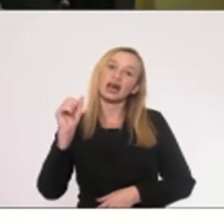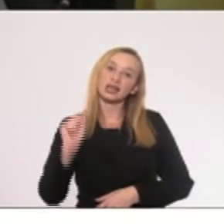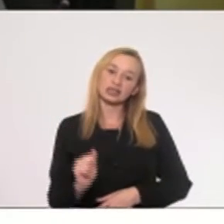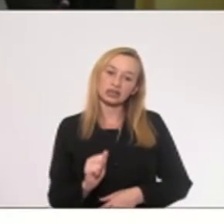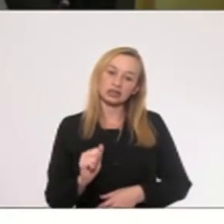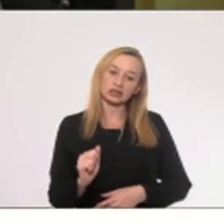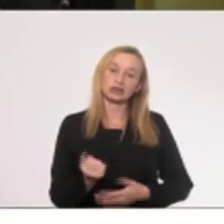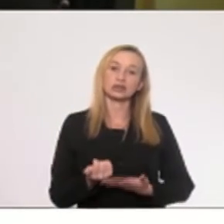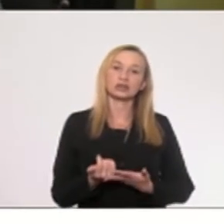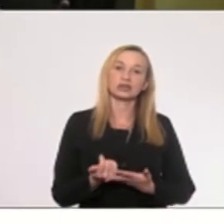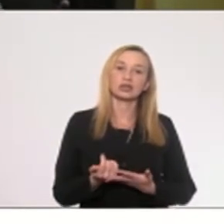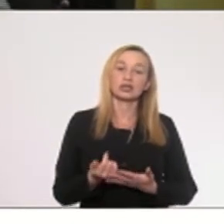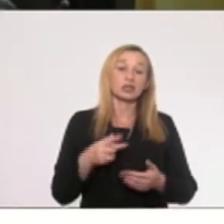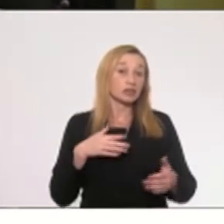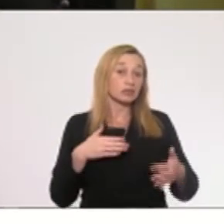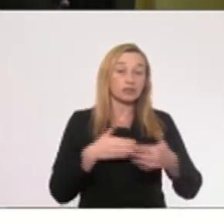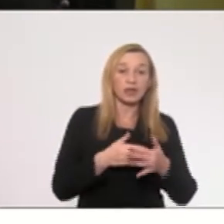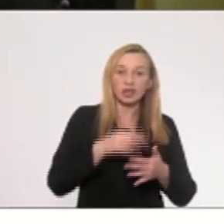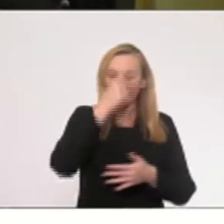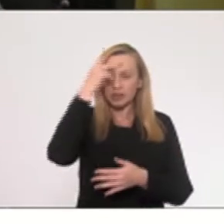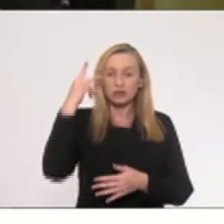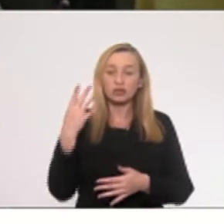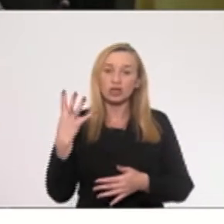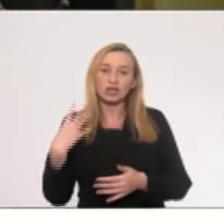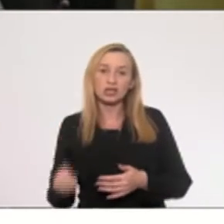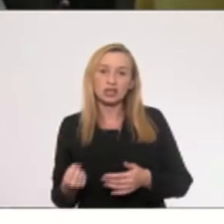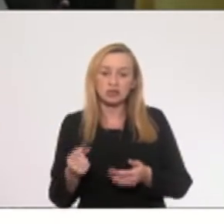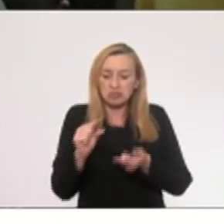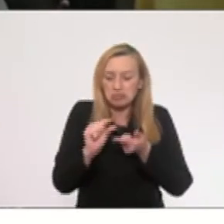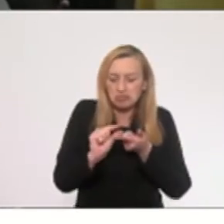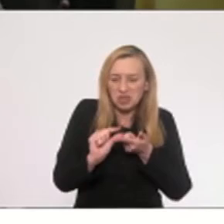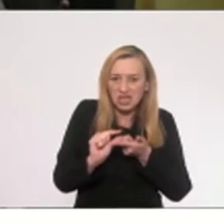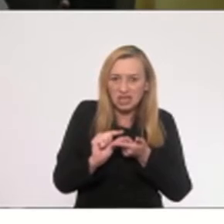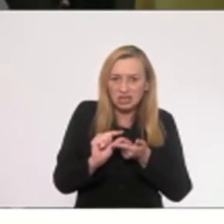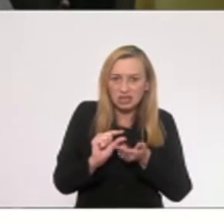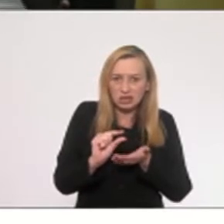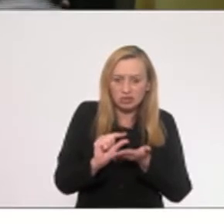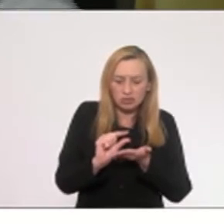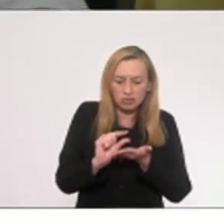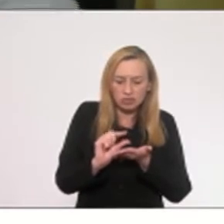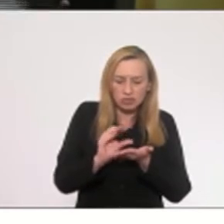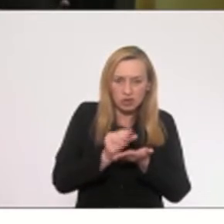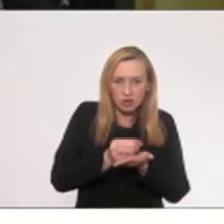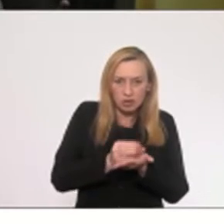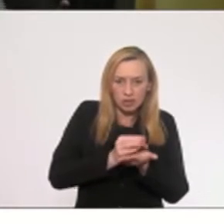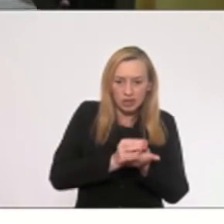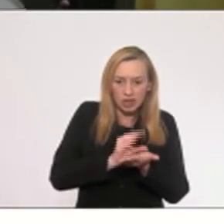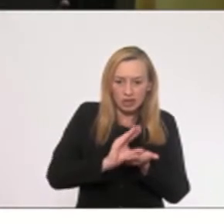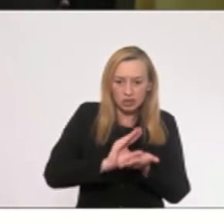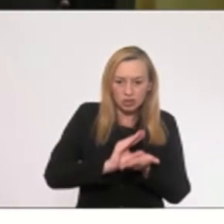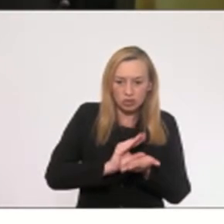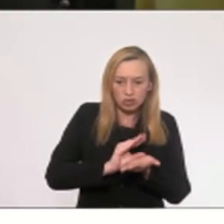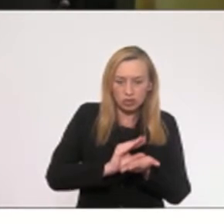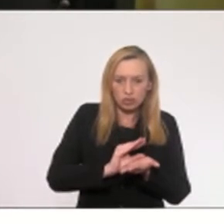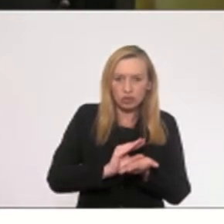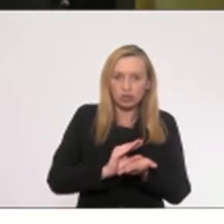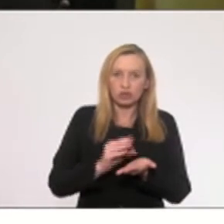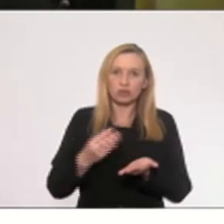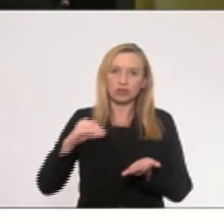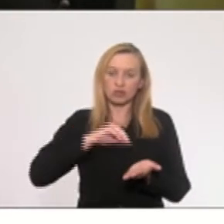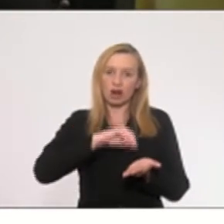que o servidor receba nem que seja um pedaço do salário. Ou seja, ela prefere que o servidor não receba nada a receber pelo menos